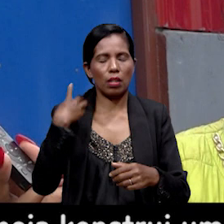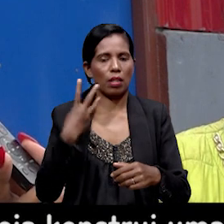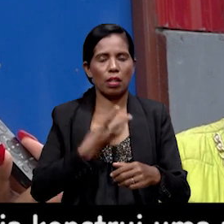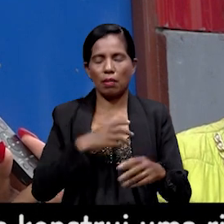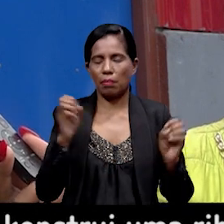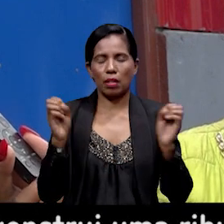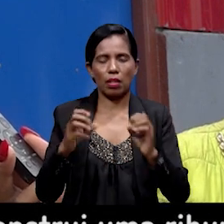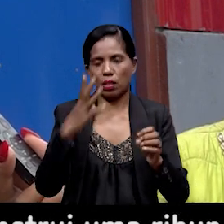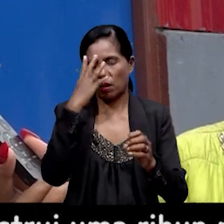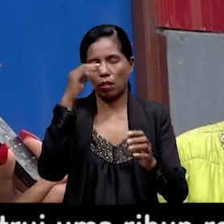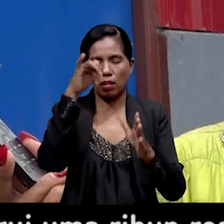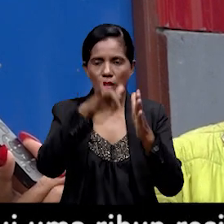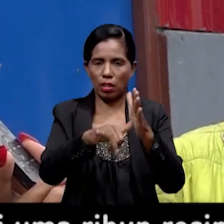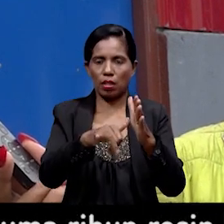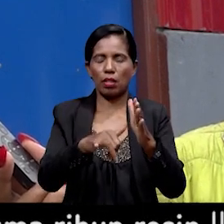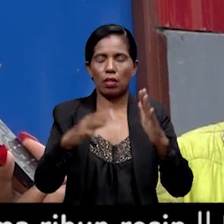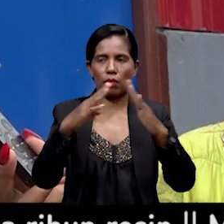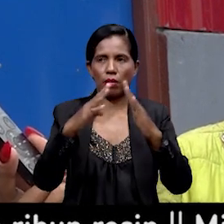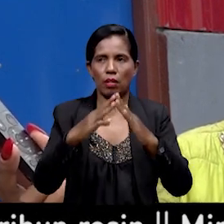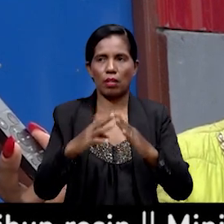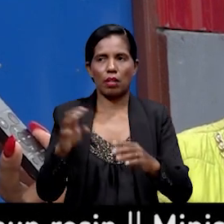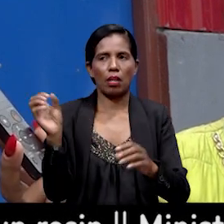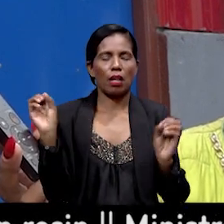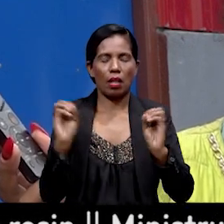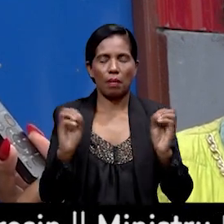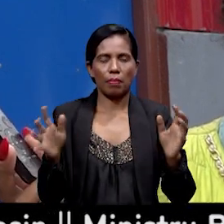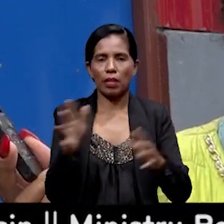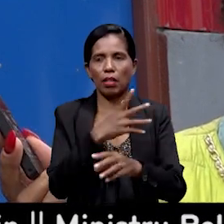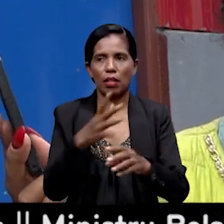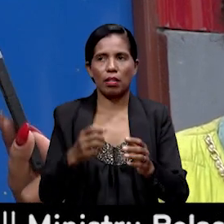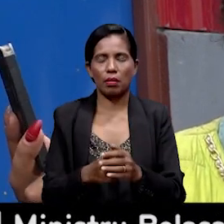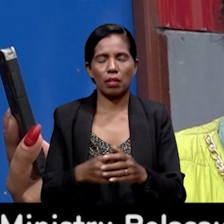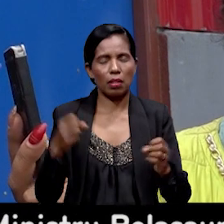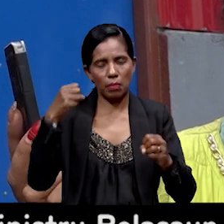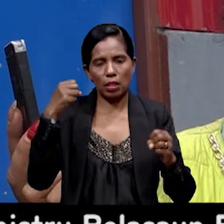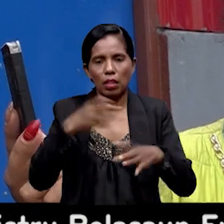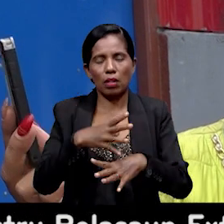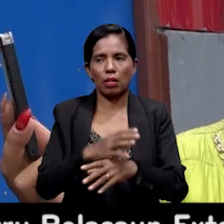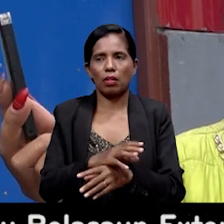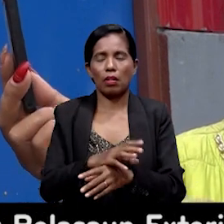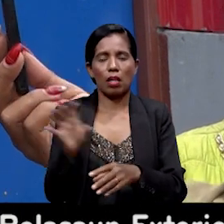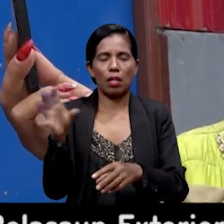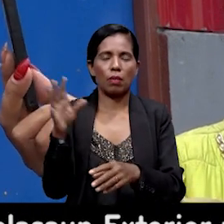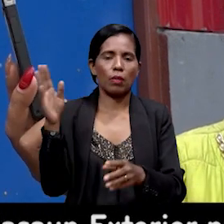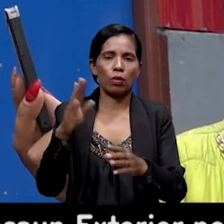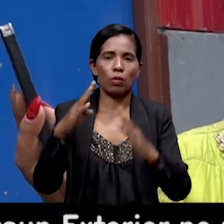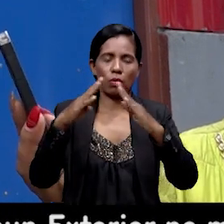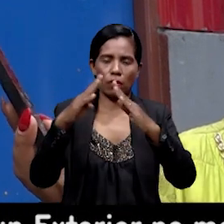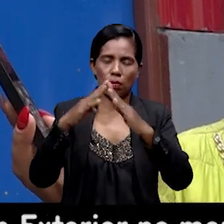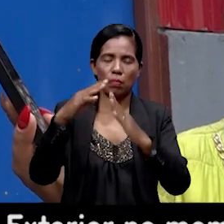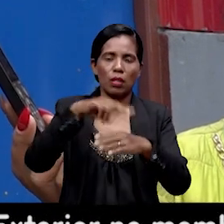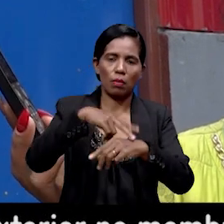hela udang ami la hela anim bot mas ami la tama tamba tau ka anim bot hu